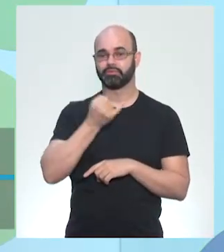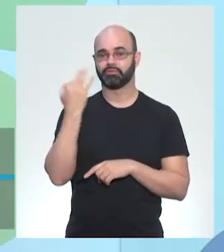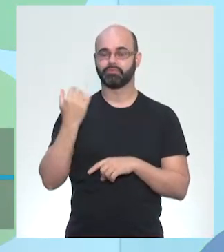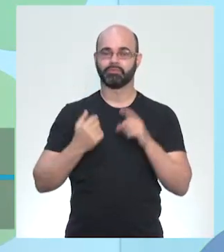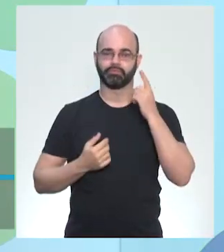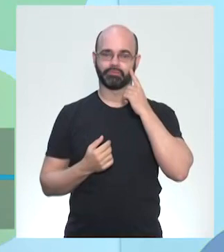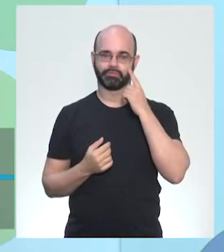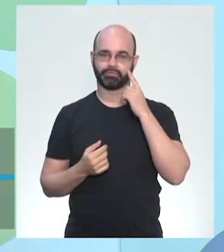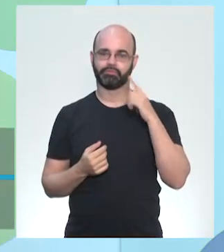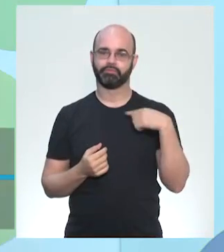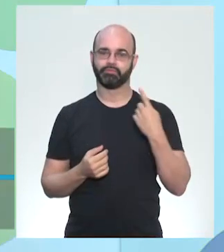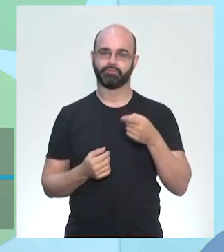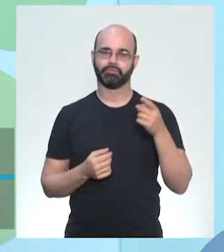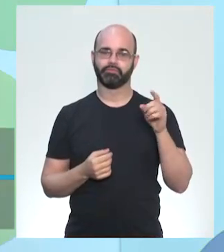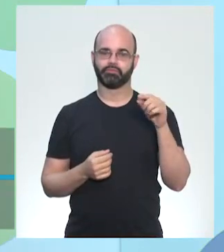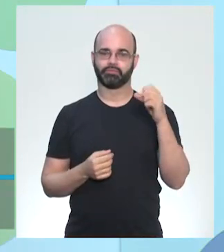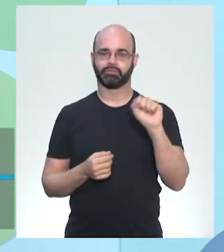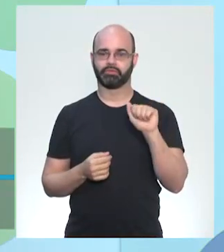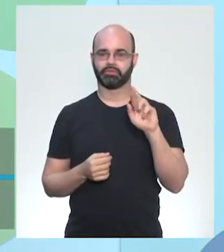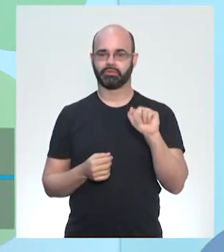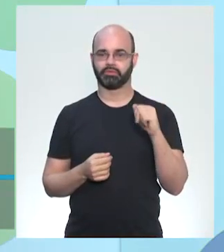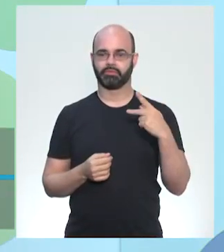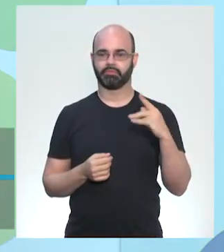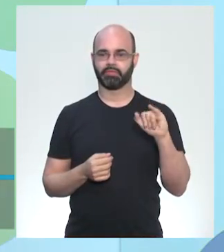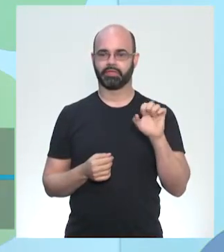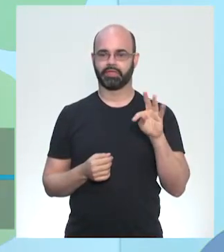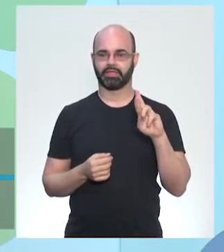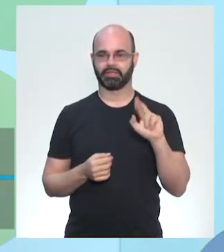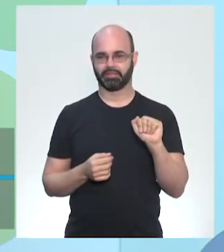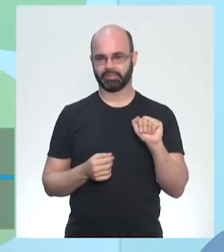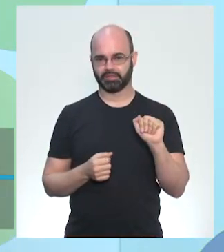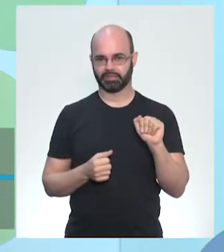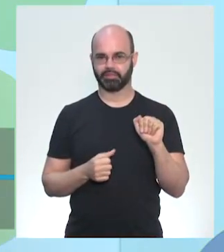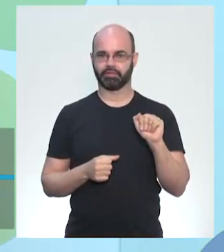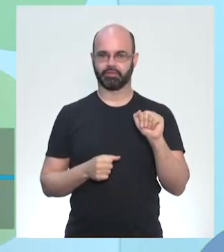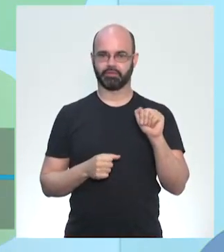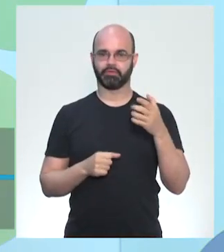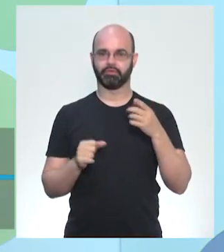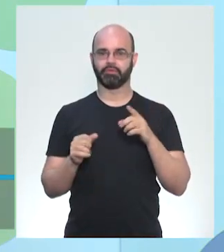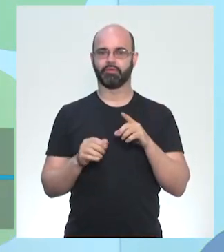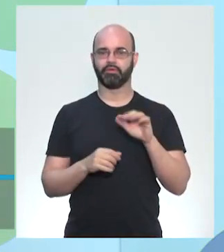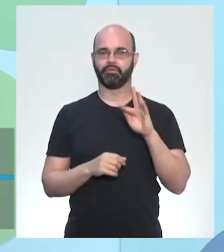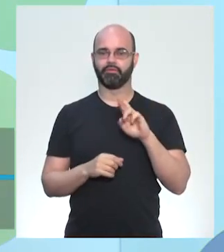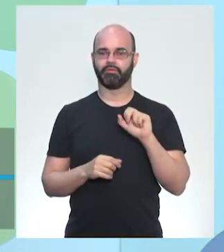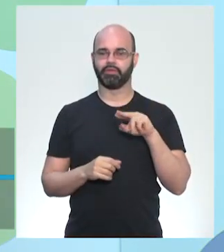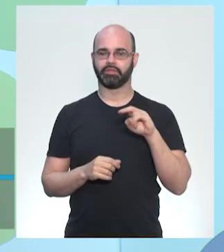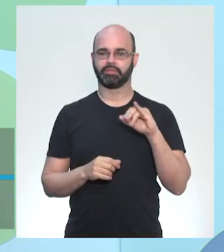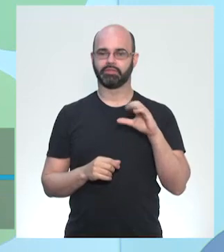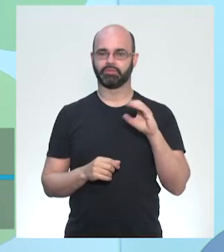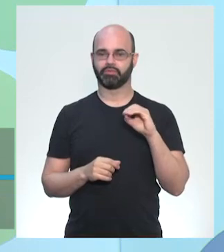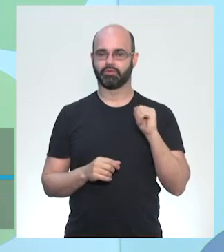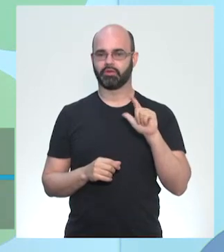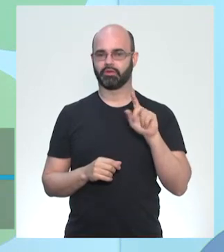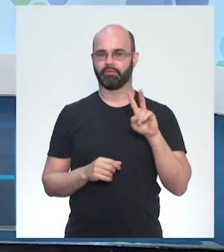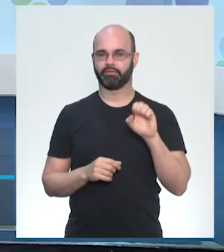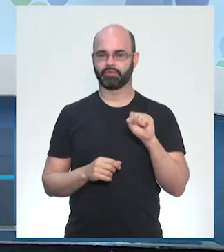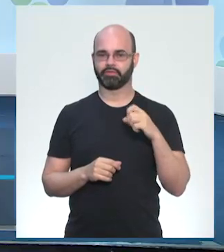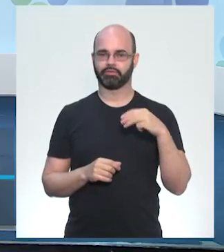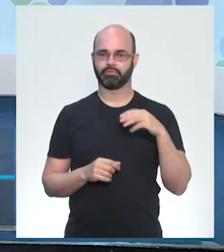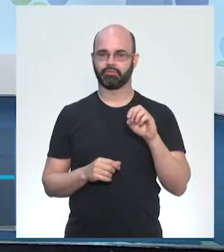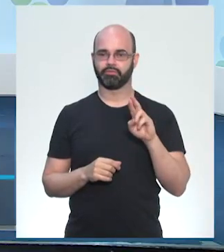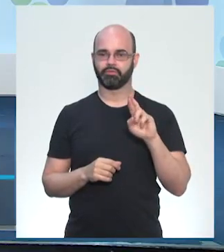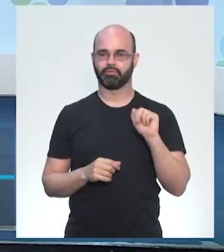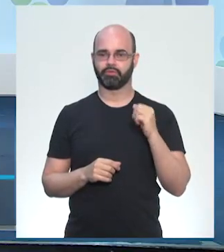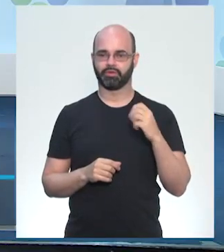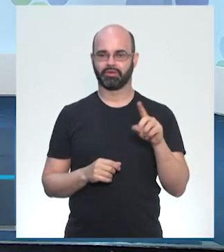olha que a gente tem a Sara Pietra, de lá da escola Francisco Alves Mourão. Nós temos a Sara dizendo,